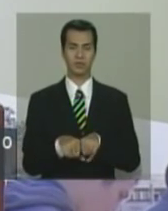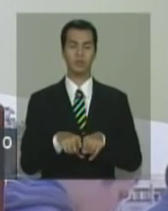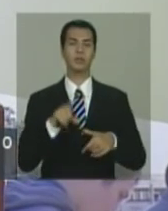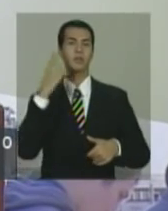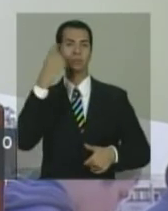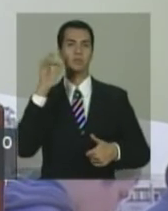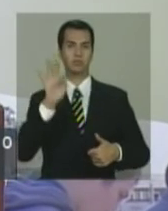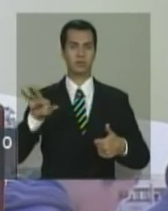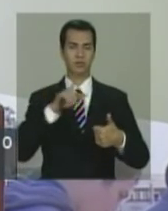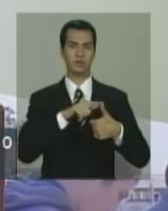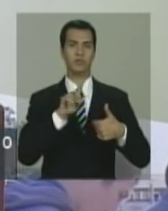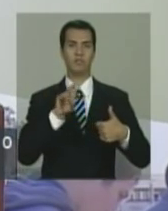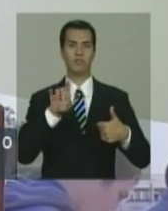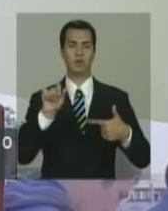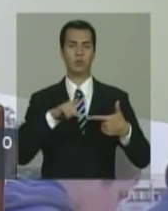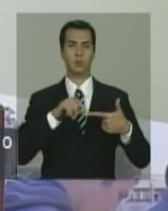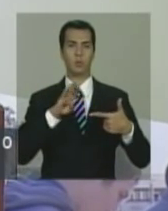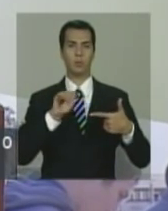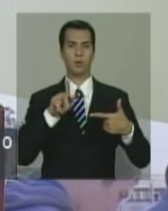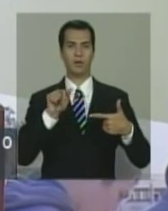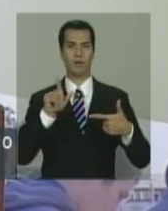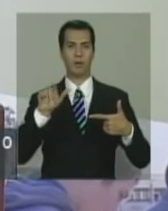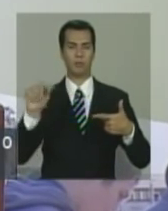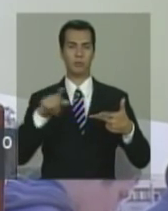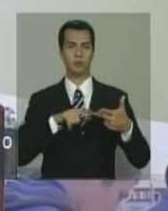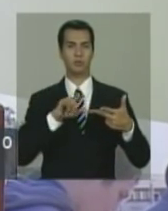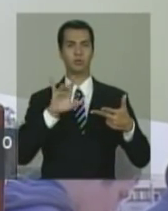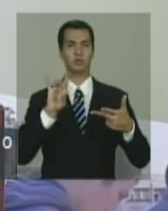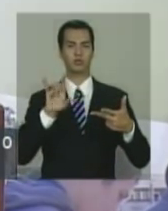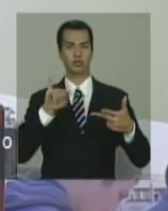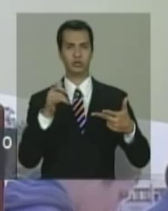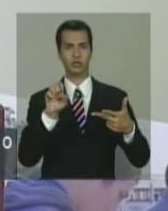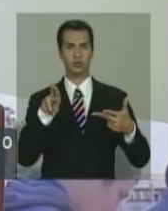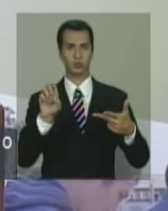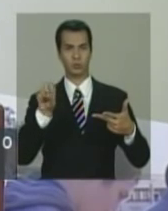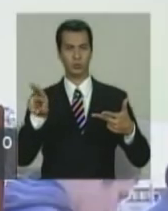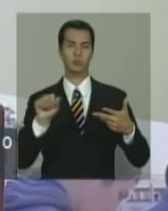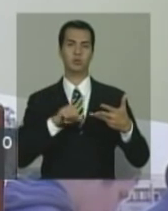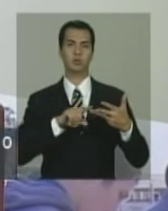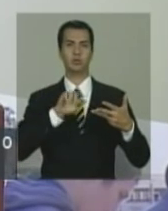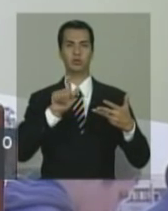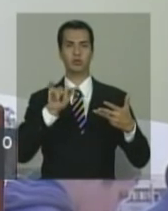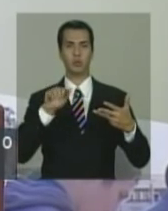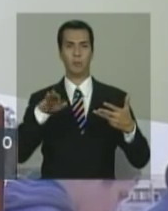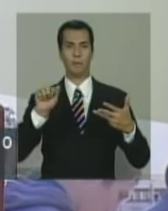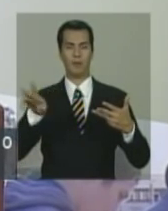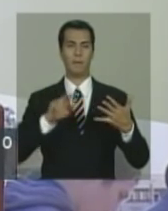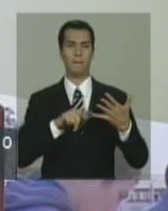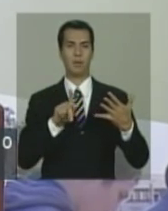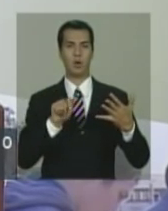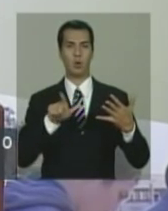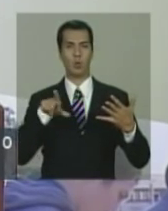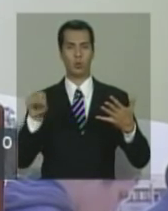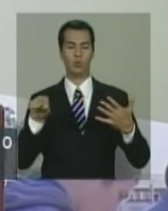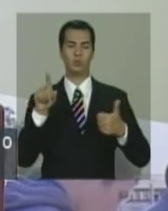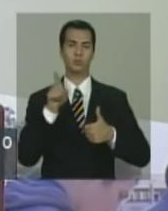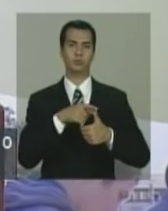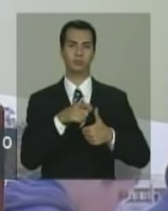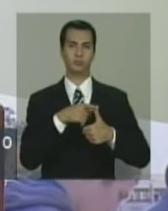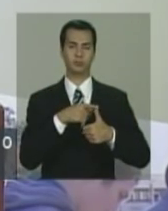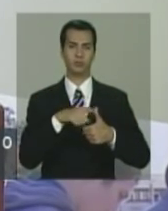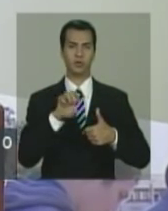Vivaldo Barbosa, Policarpo, Marcon, Jesus Rodrigues, Gilmar Tato, Paulo Pimenta, Arthur